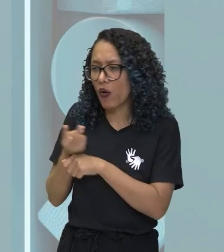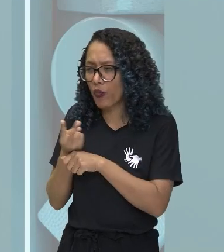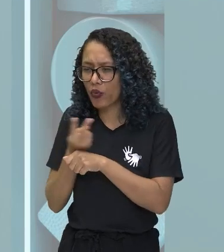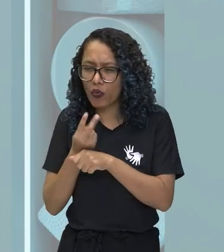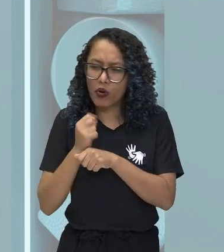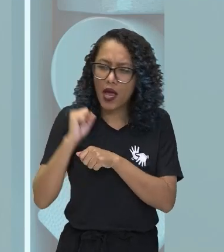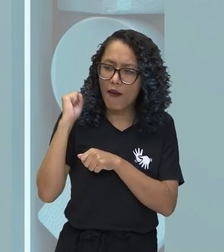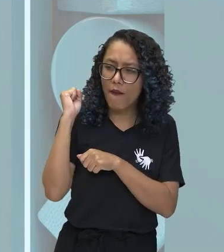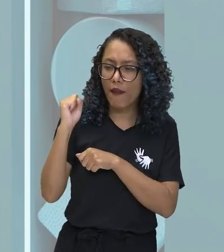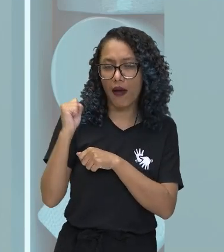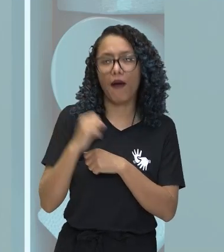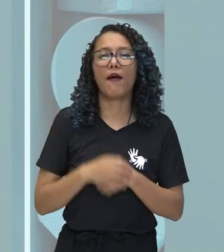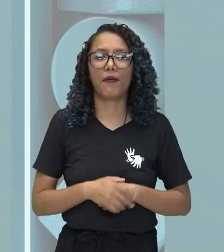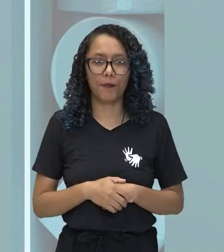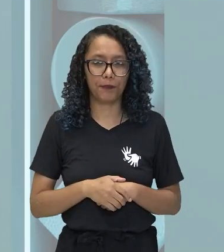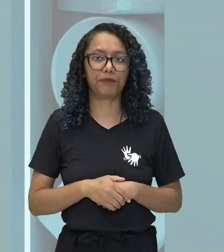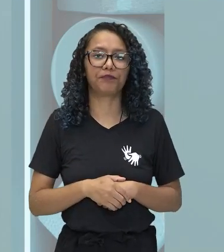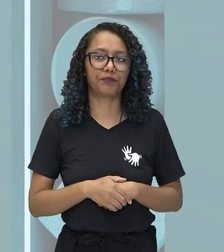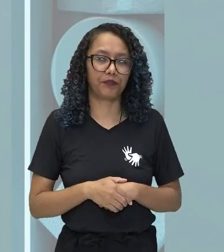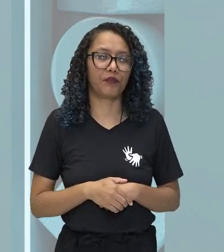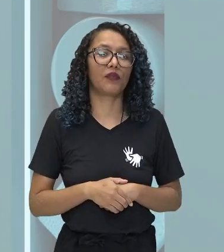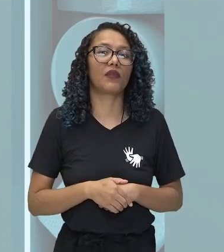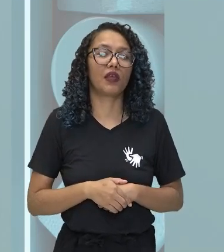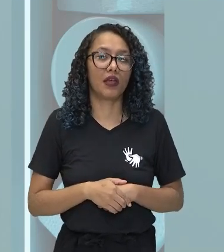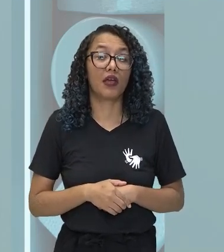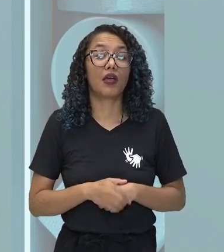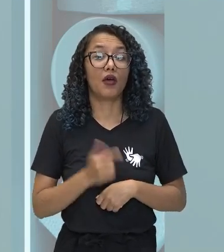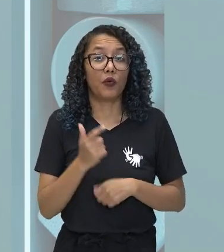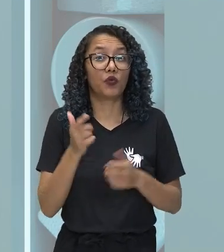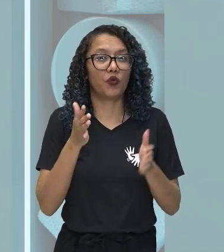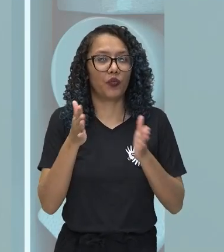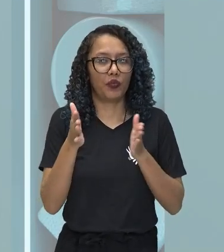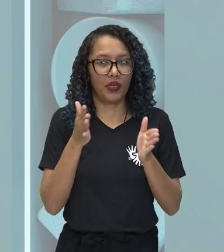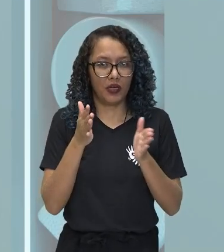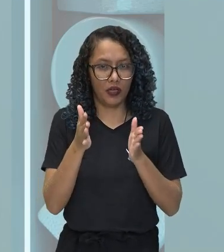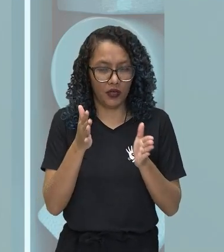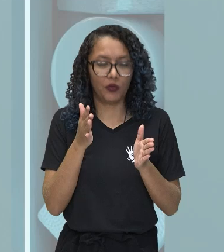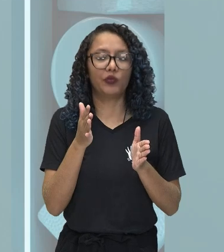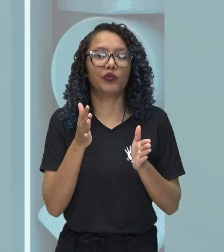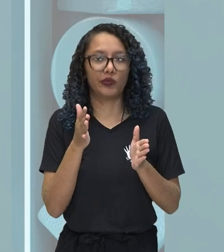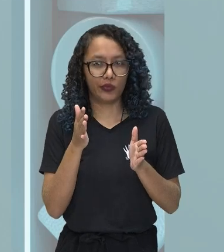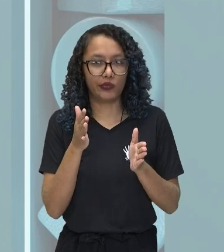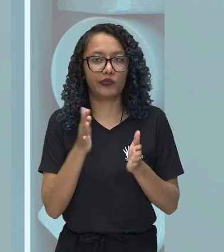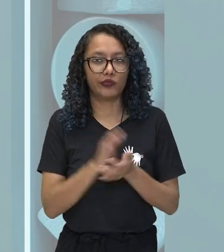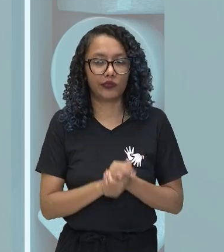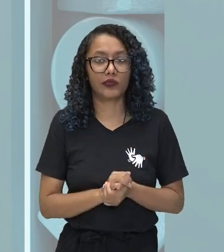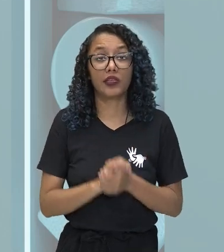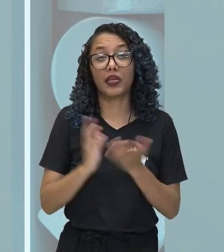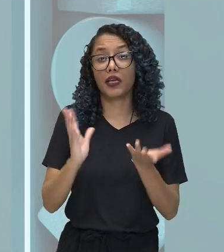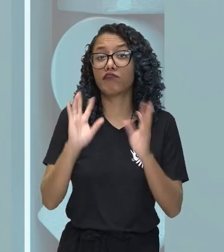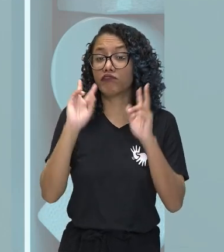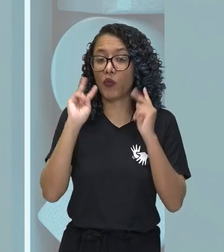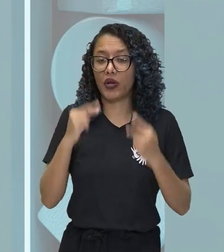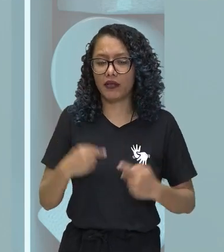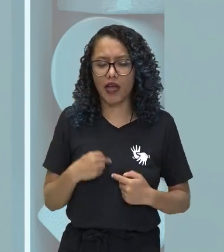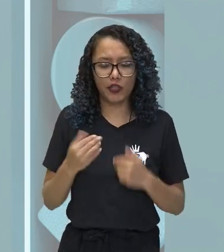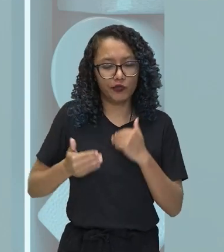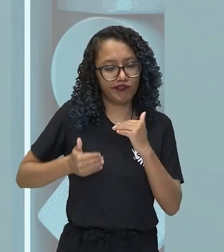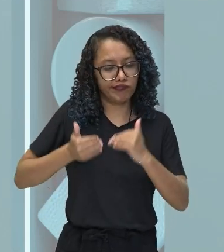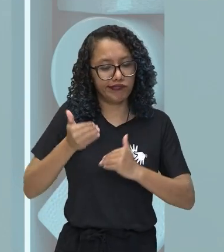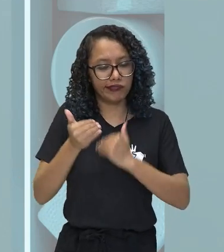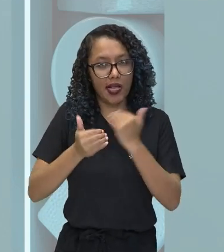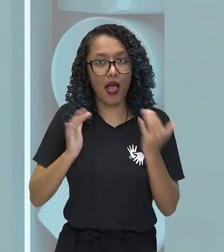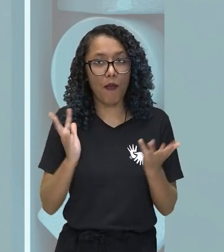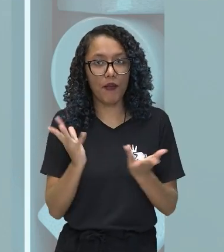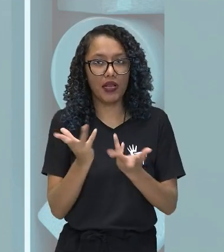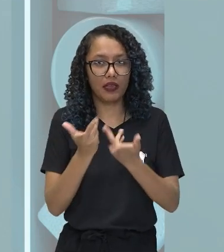outro período da pré-história. O homem, ele vai desenvolvendo as suas habilidades, ele vai se aprimorando até a gente